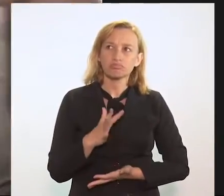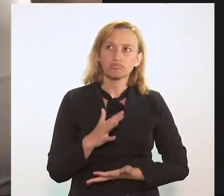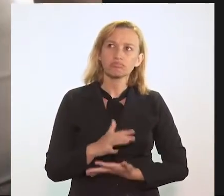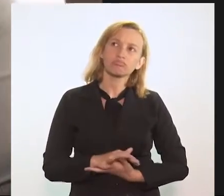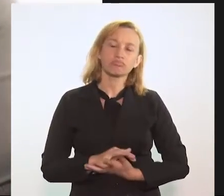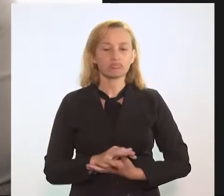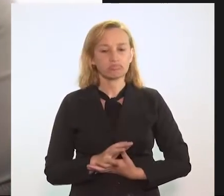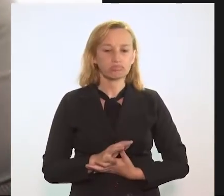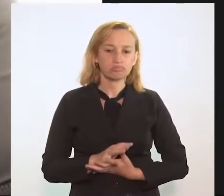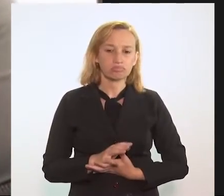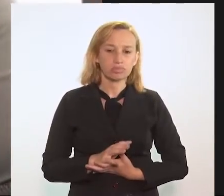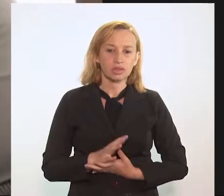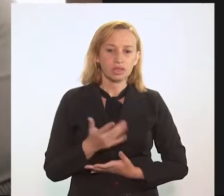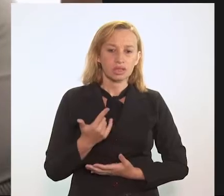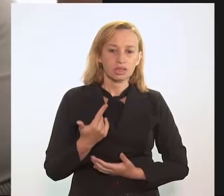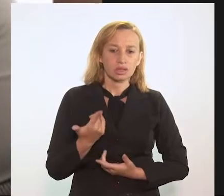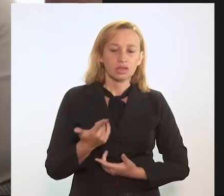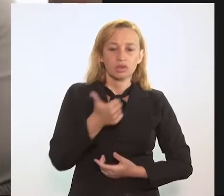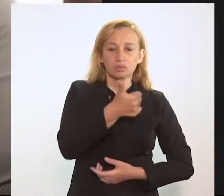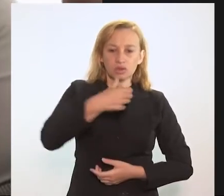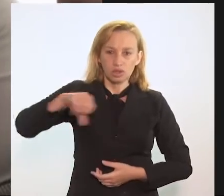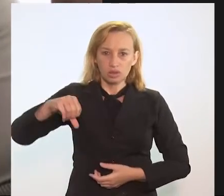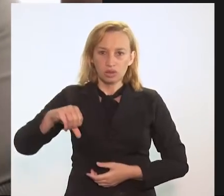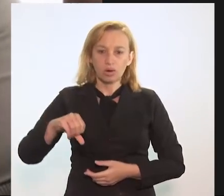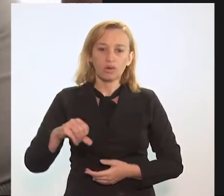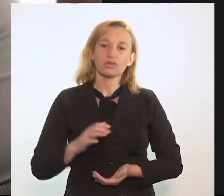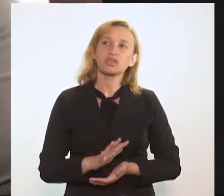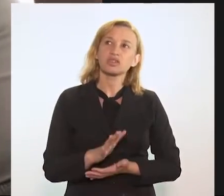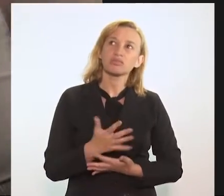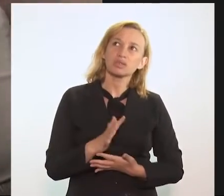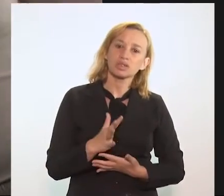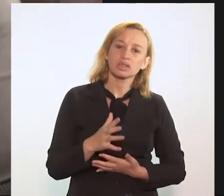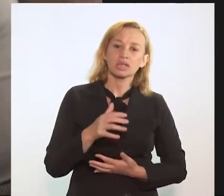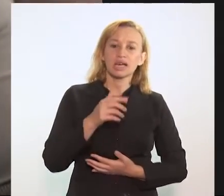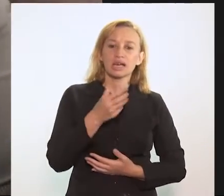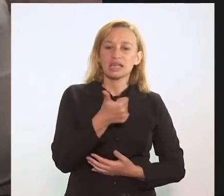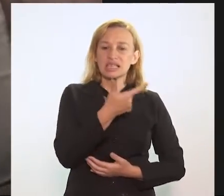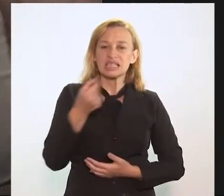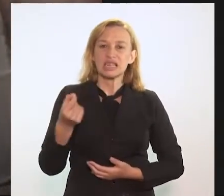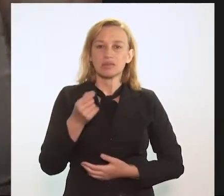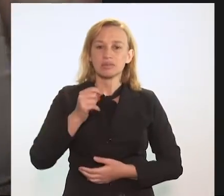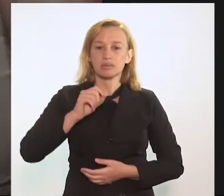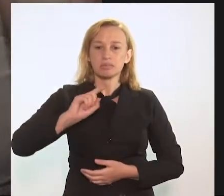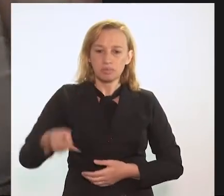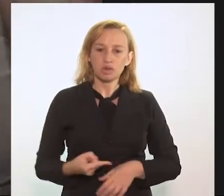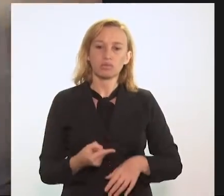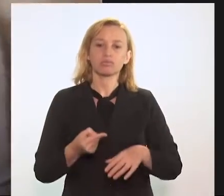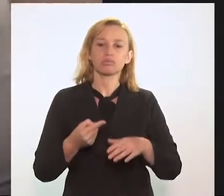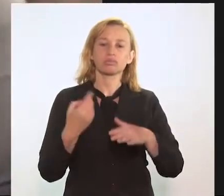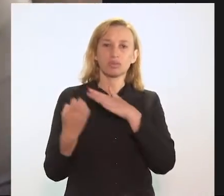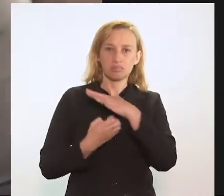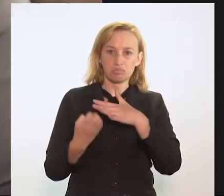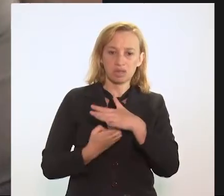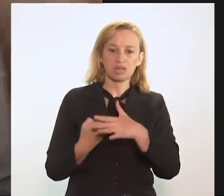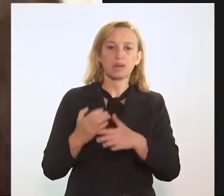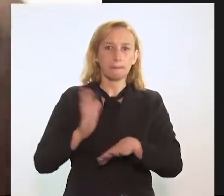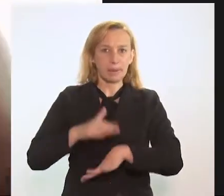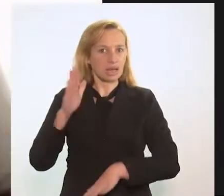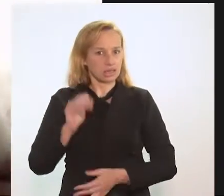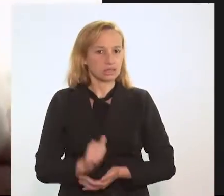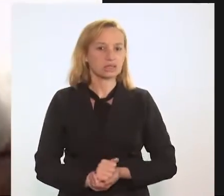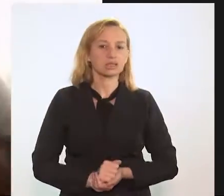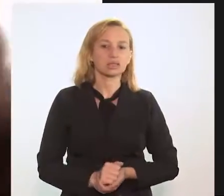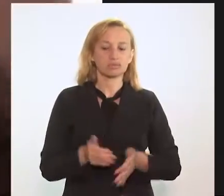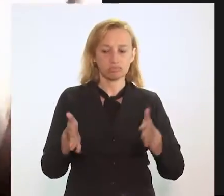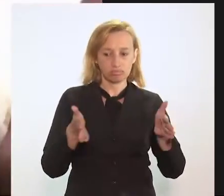aí pelo número da última rádio que a gente tem, que foi em 2019, mais ou menos ali 100 mil, mais de 100 mil empresas.